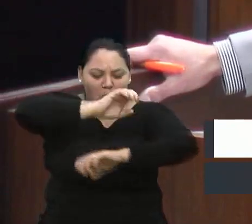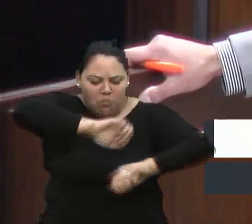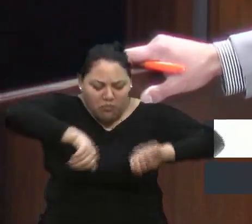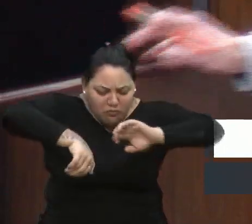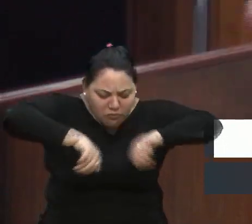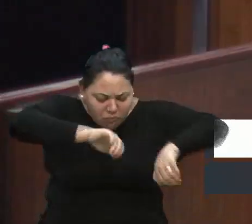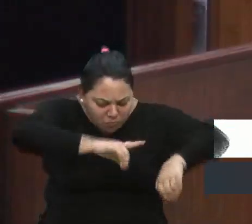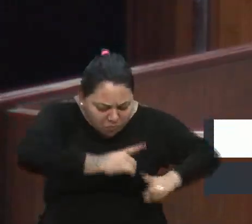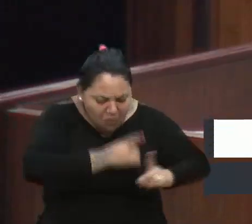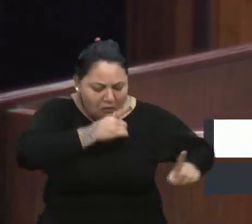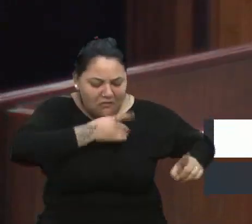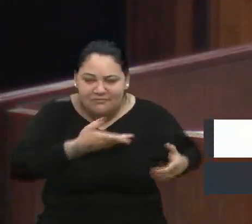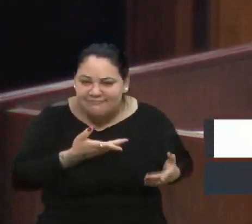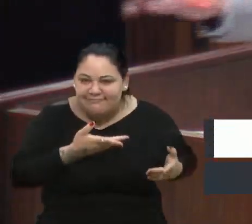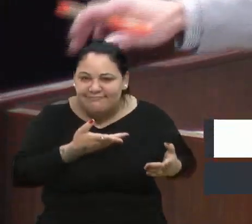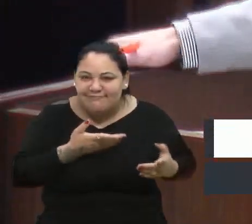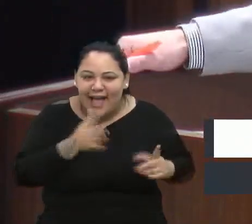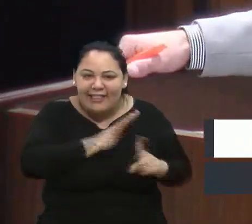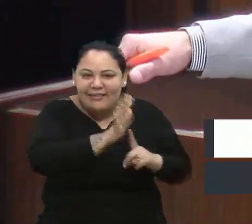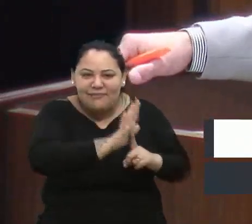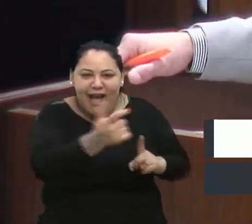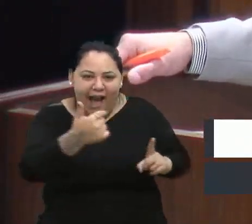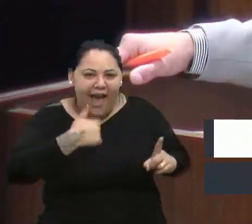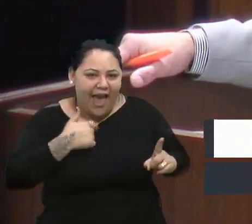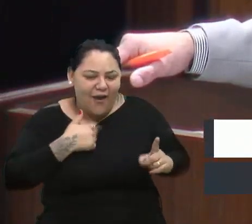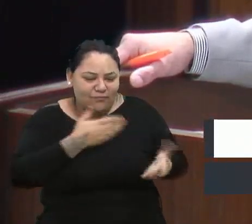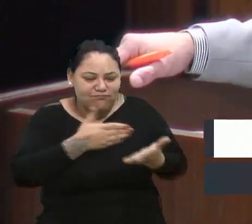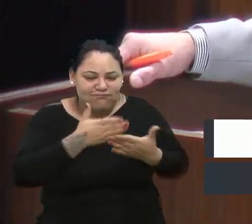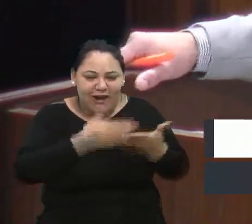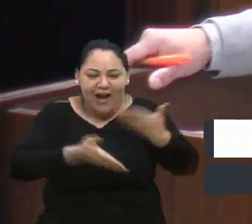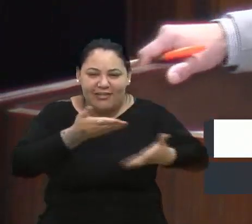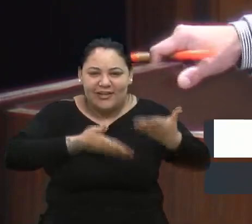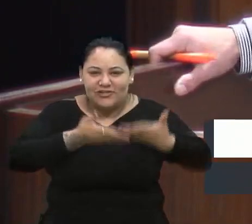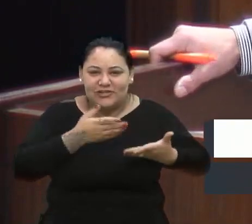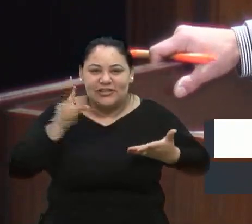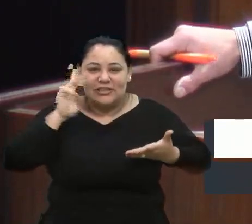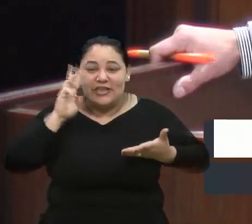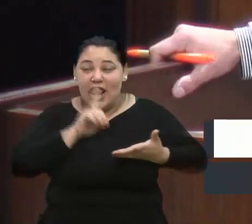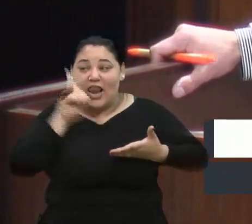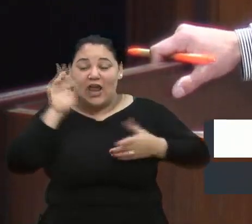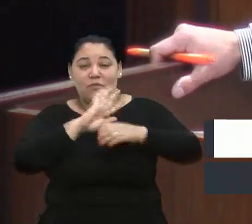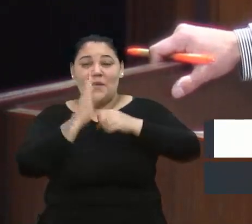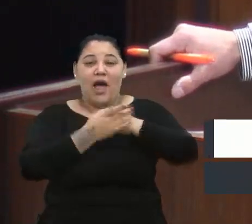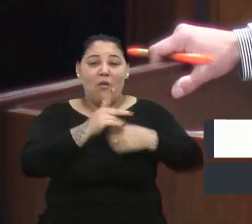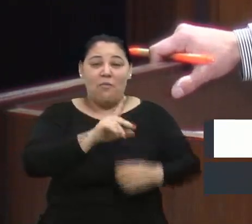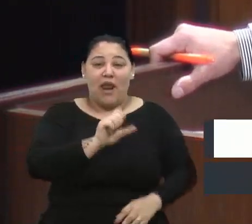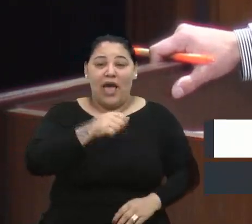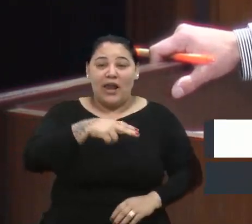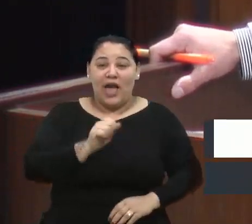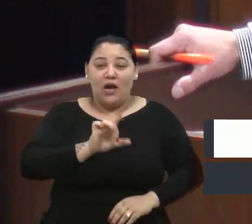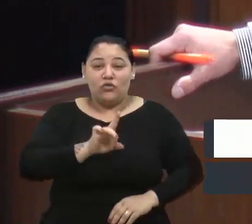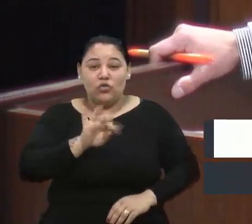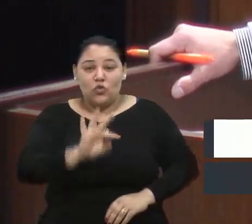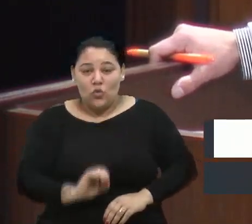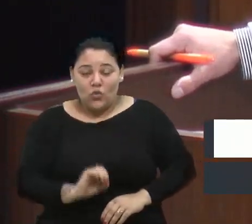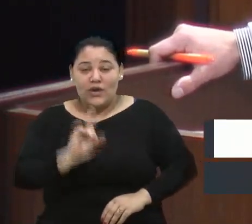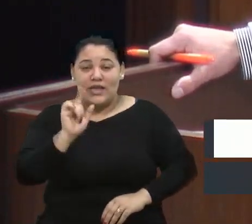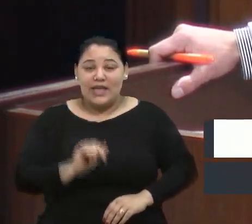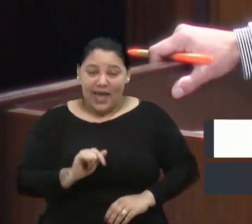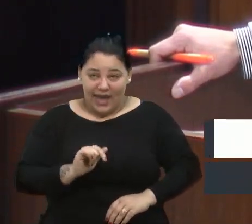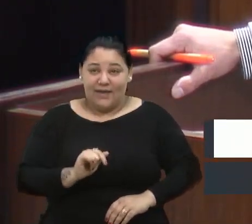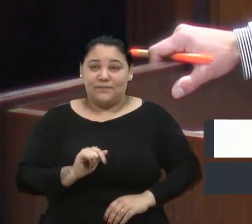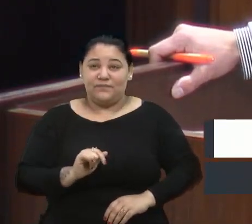deste vereador, que começou a ser atendida nessa terça-feira, lá no bairro Planalto, que é a